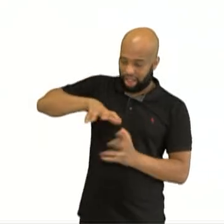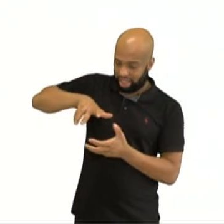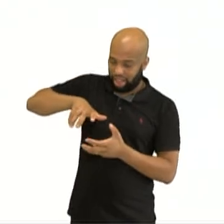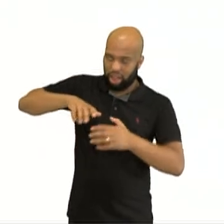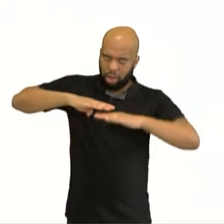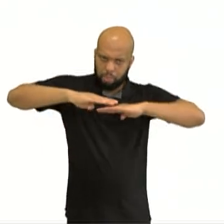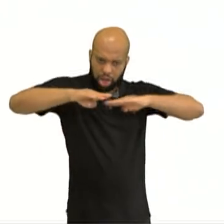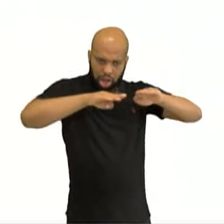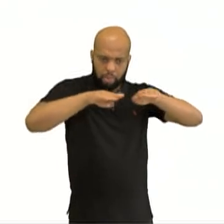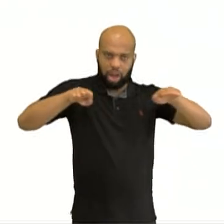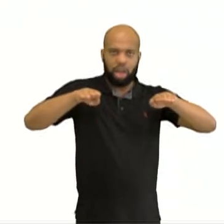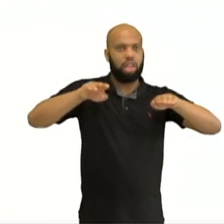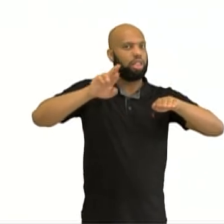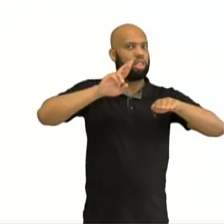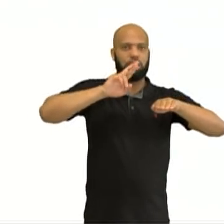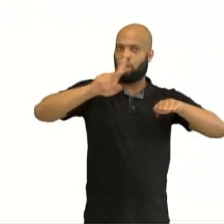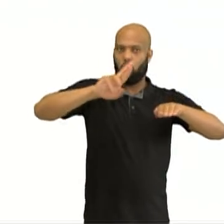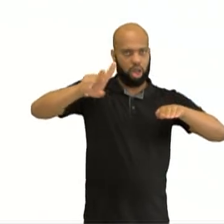é plana.